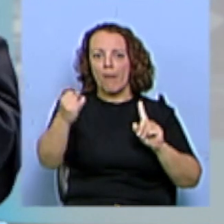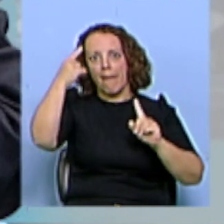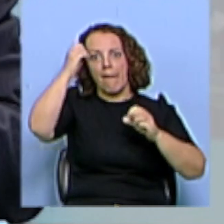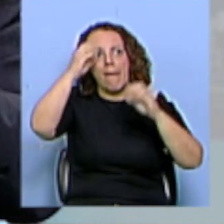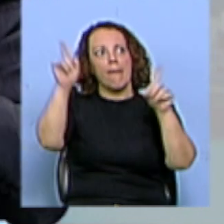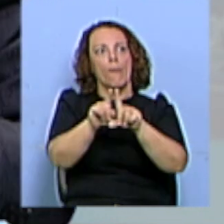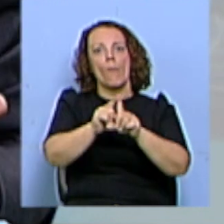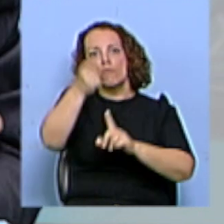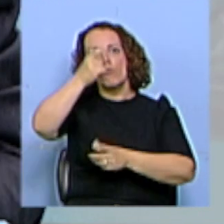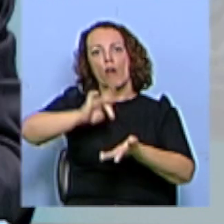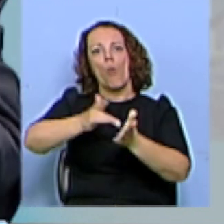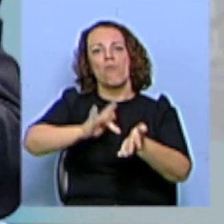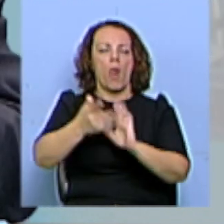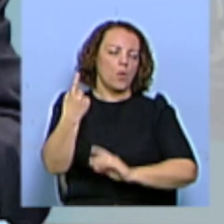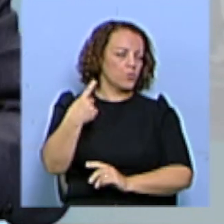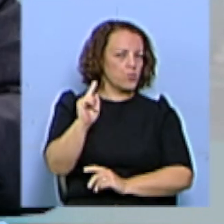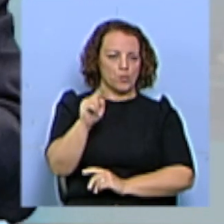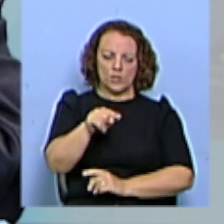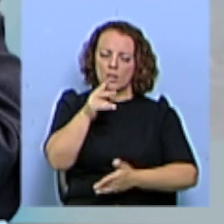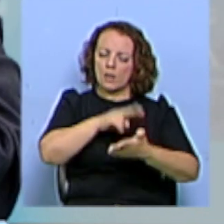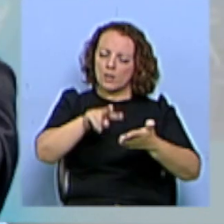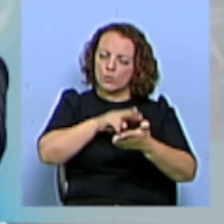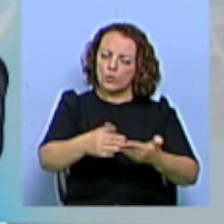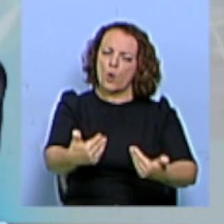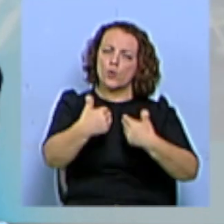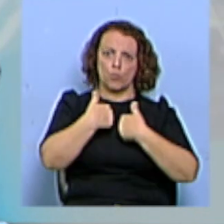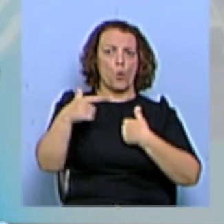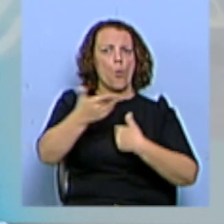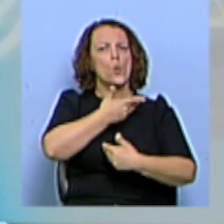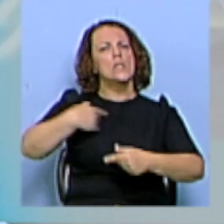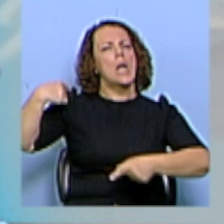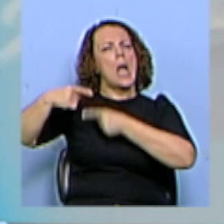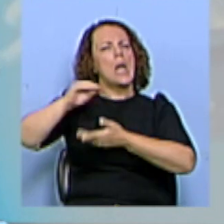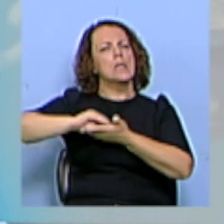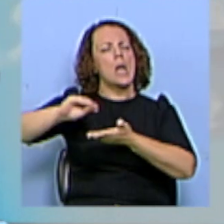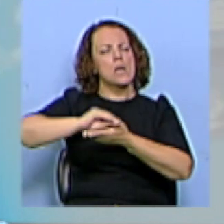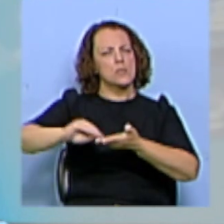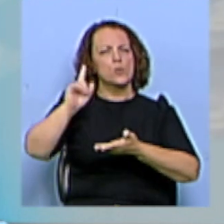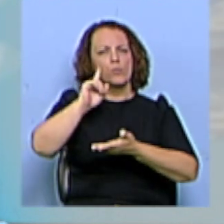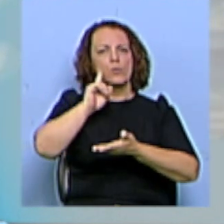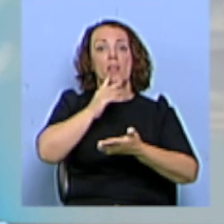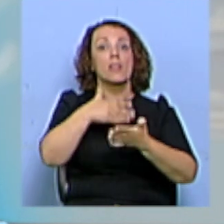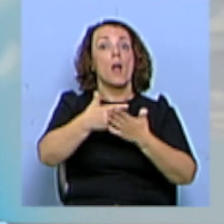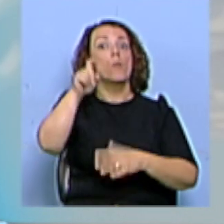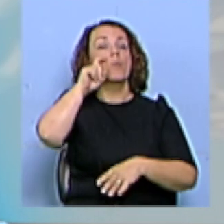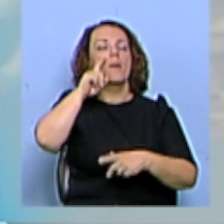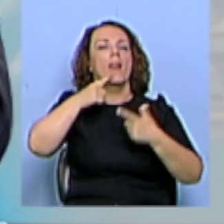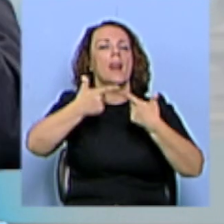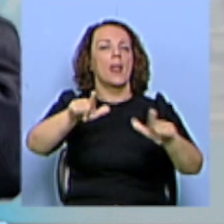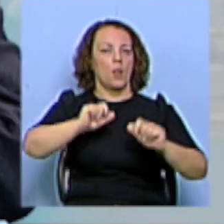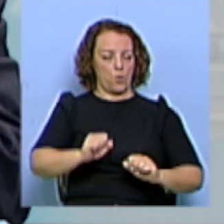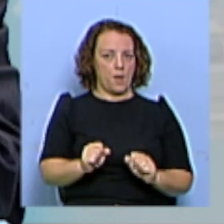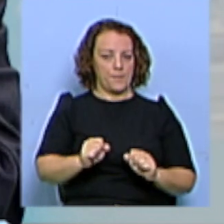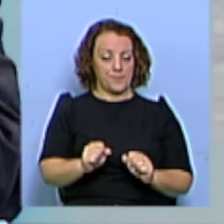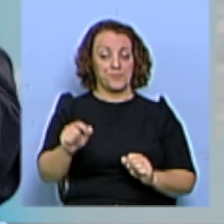Mas é uma leitura estruturante, é uma leitura que ajuda, e os clássicos ajudam principalmente no cultivo da língua, porque aos bons clássicos seguem-se